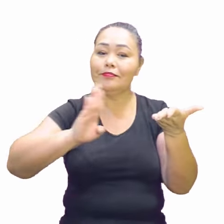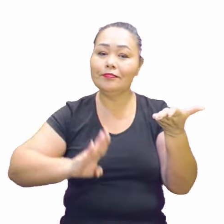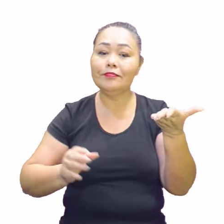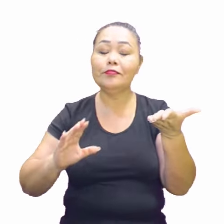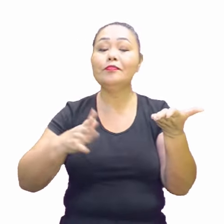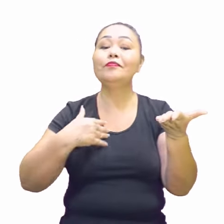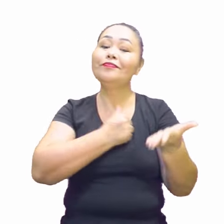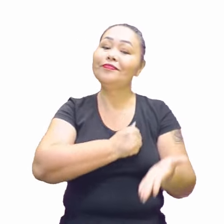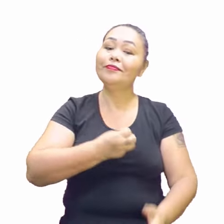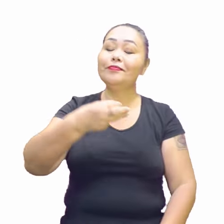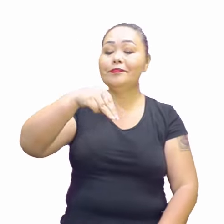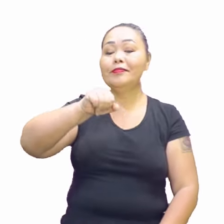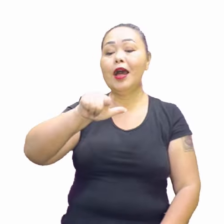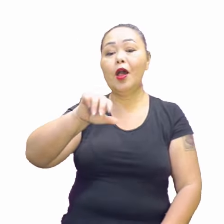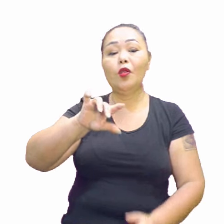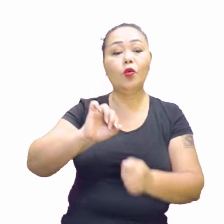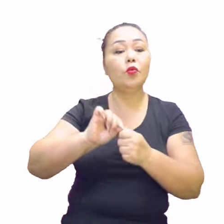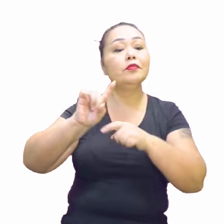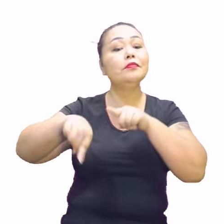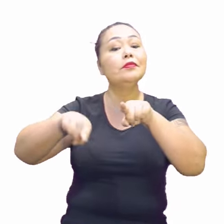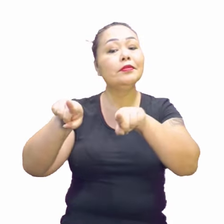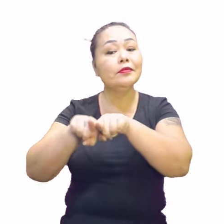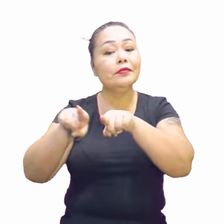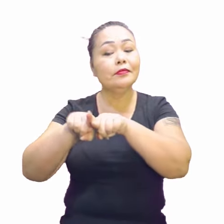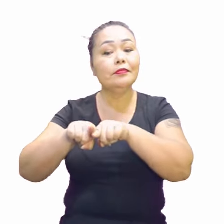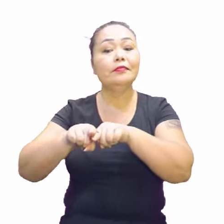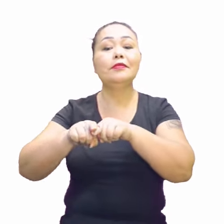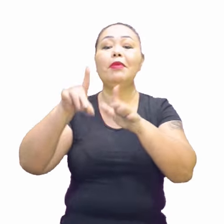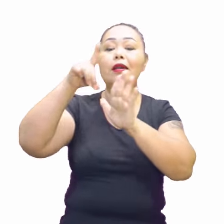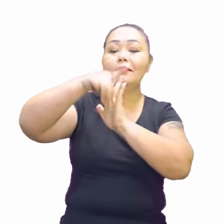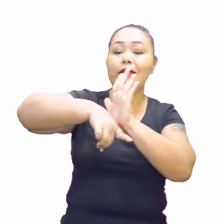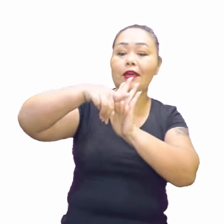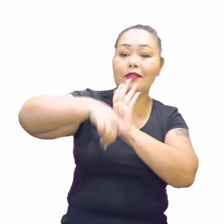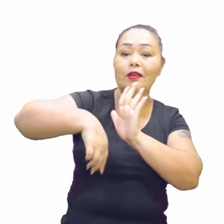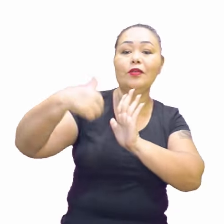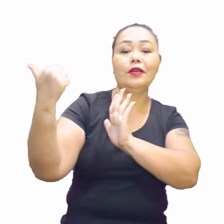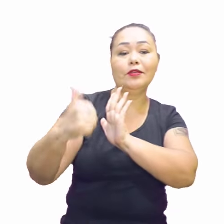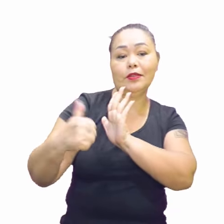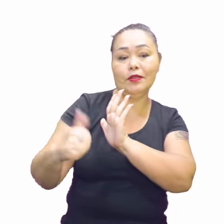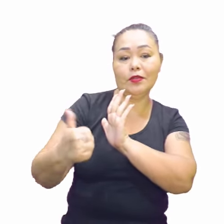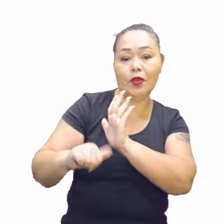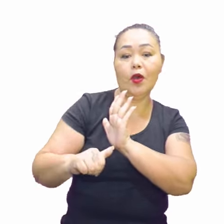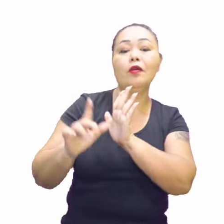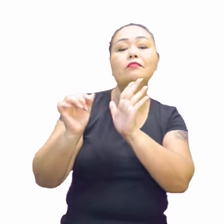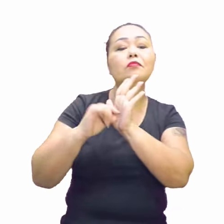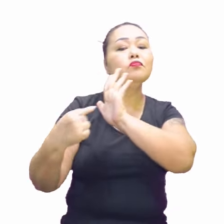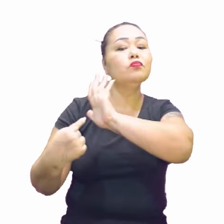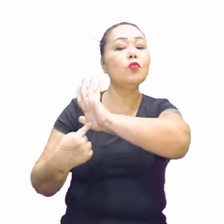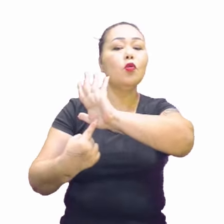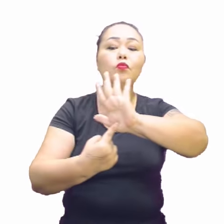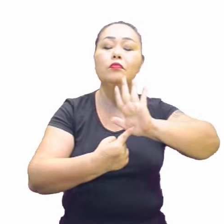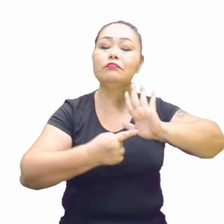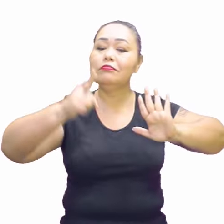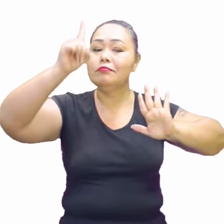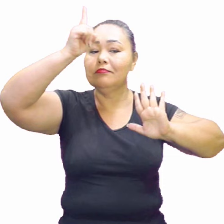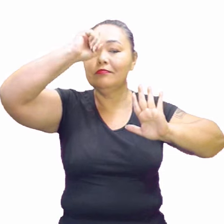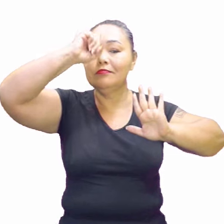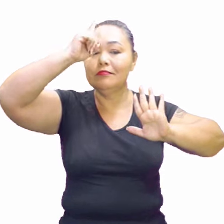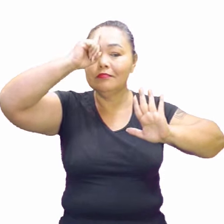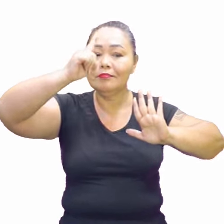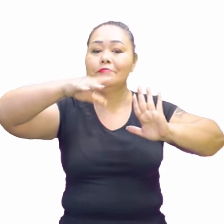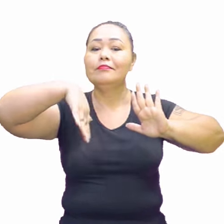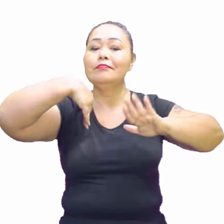como compositor. Trem das 11 é mais uma de suas músicas que retrata o cotidiano das